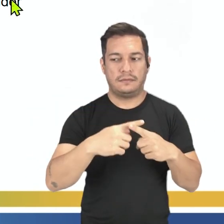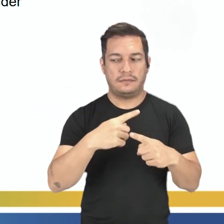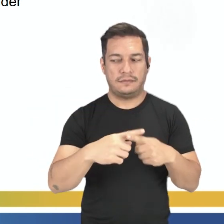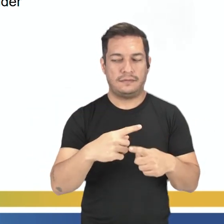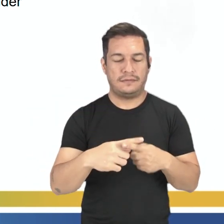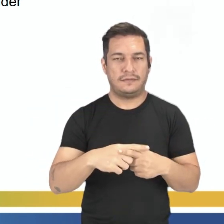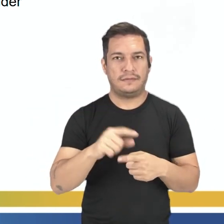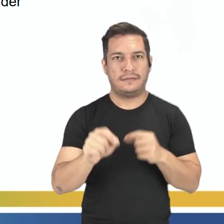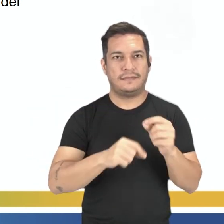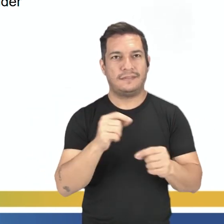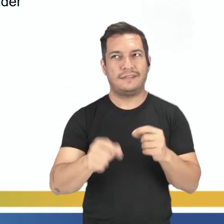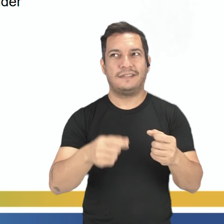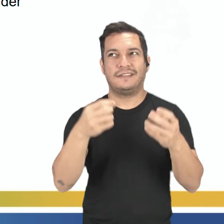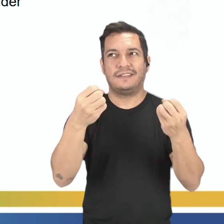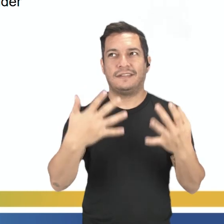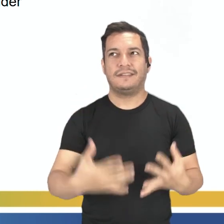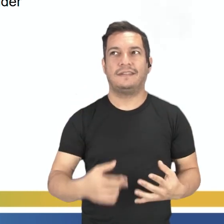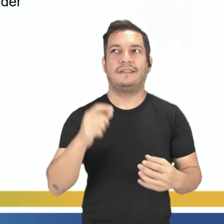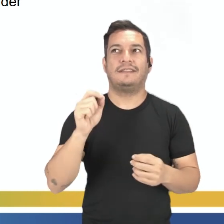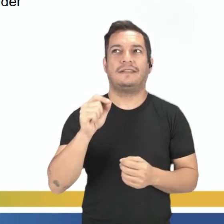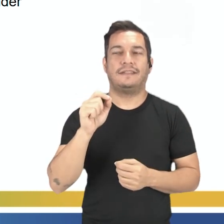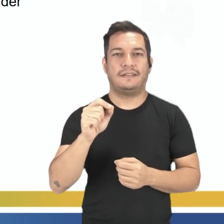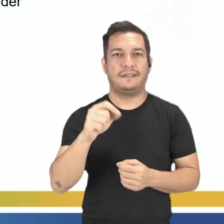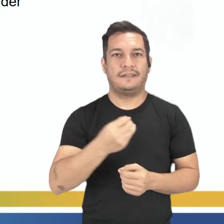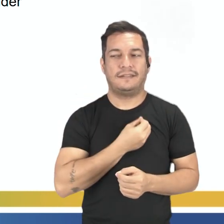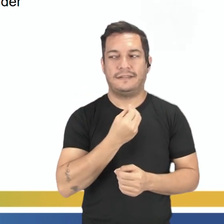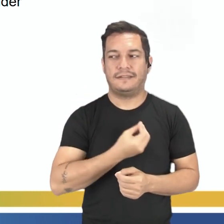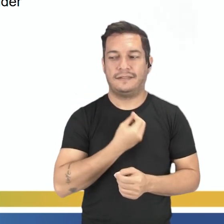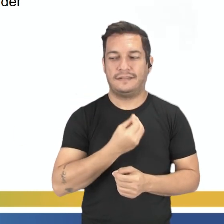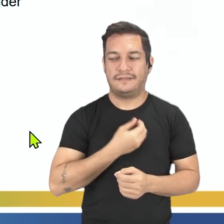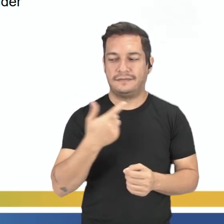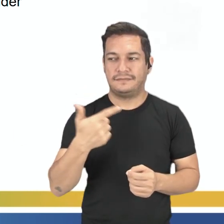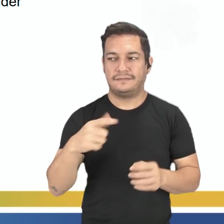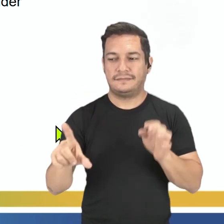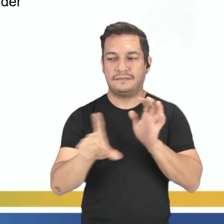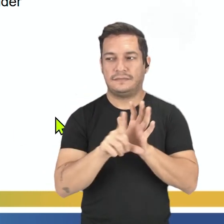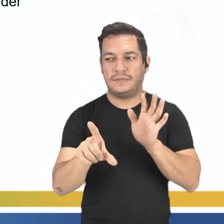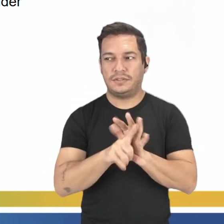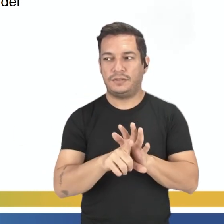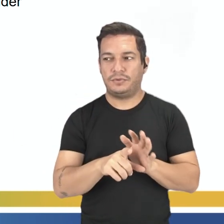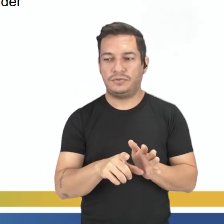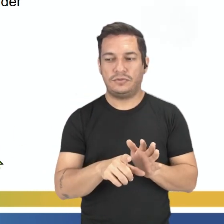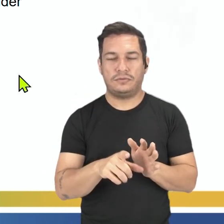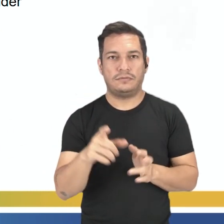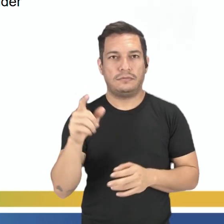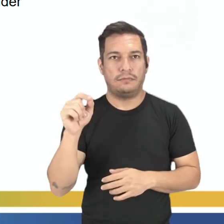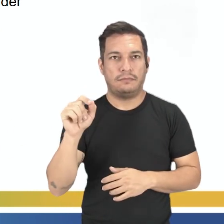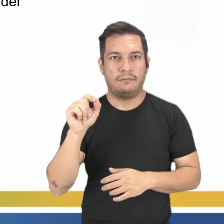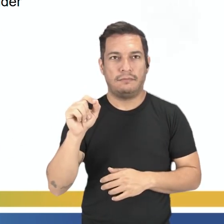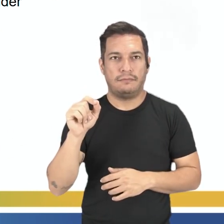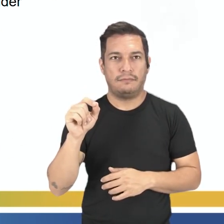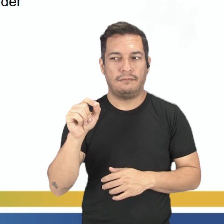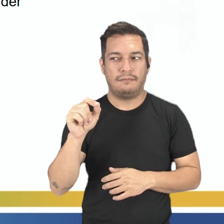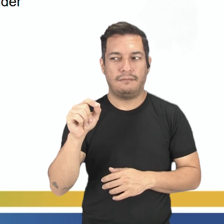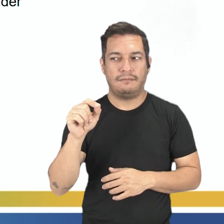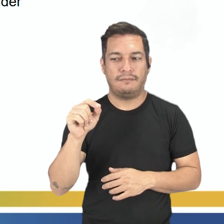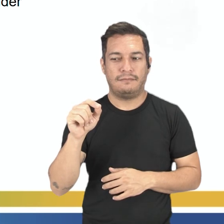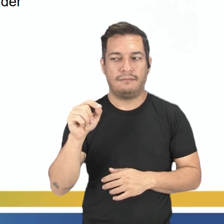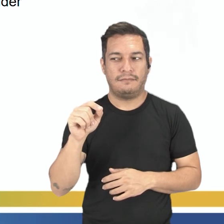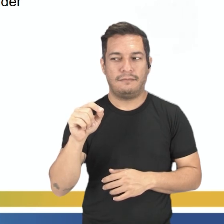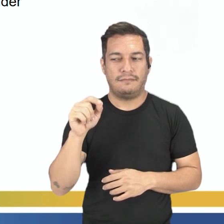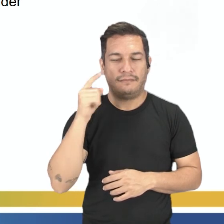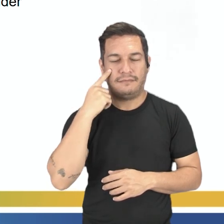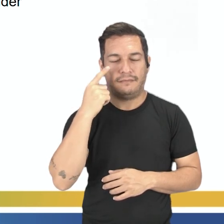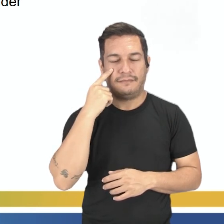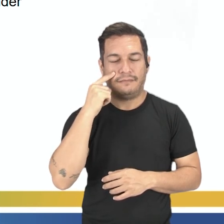isso é estabelecido, é o que está presente na segunda lei da termodinâmica. Logo, o que esse